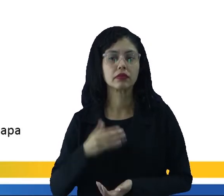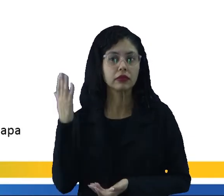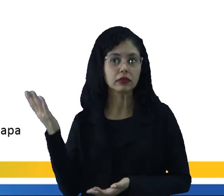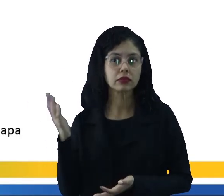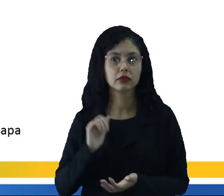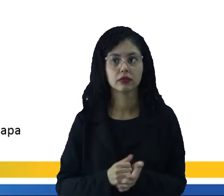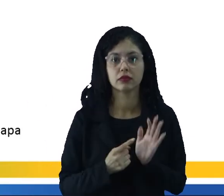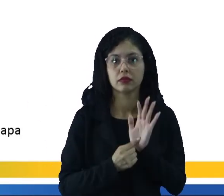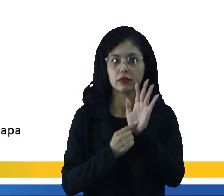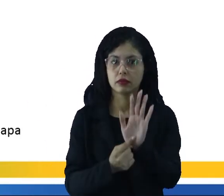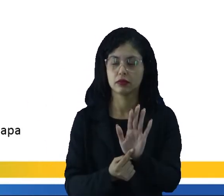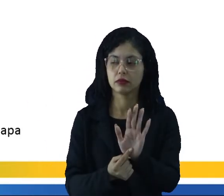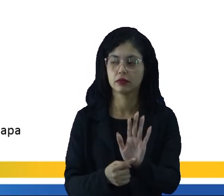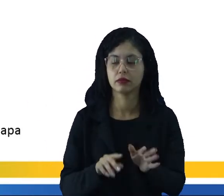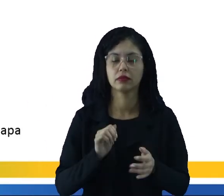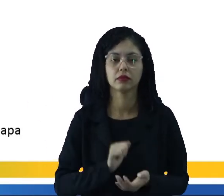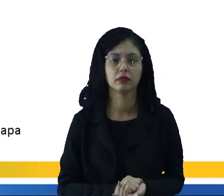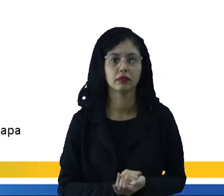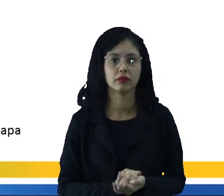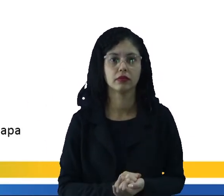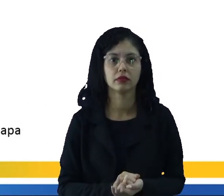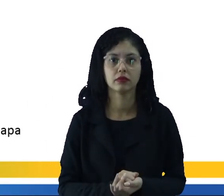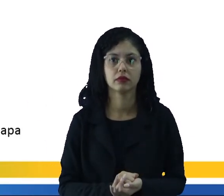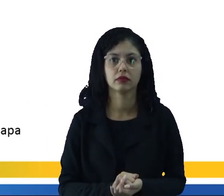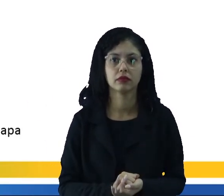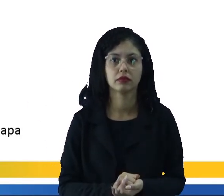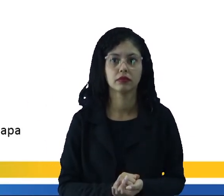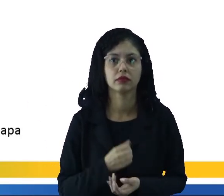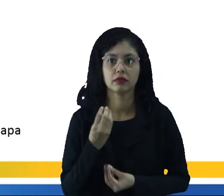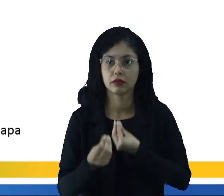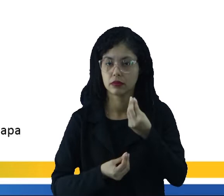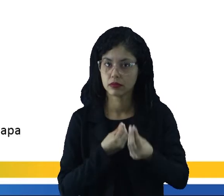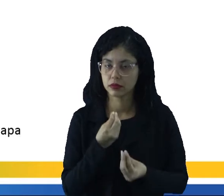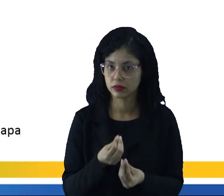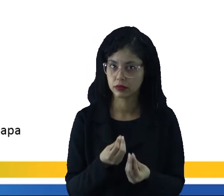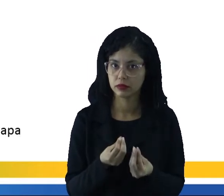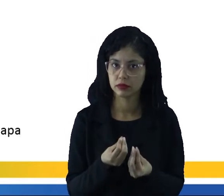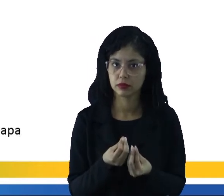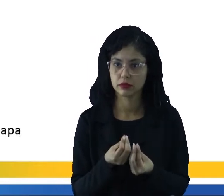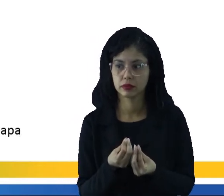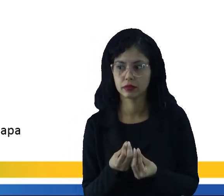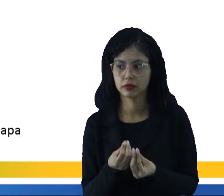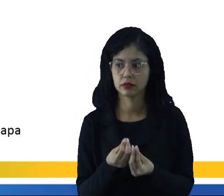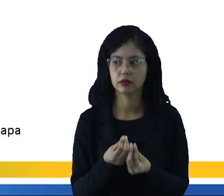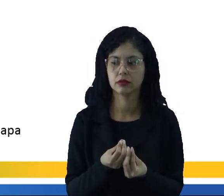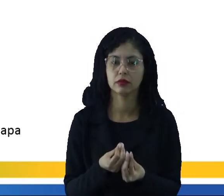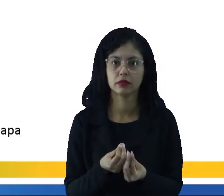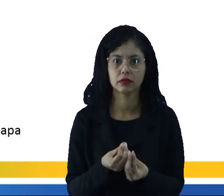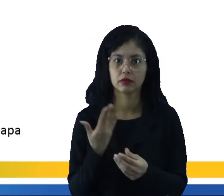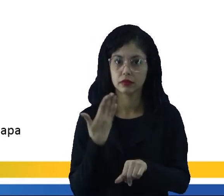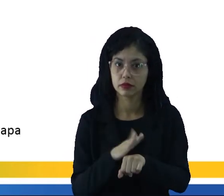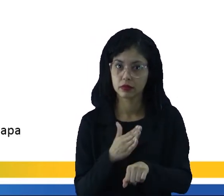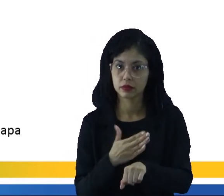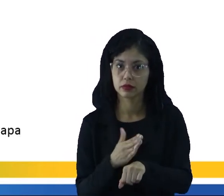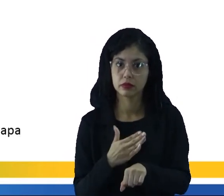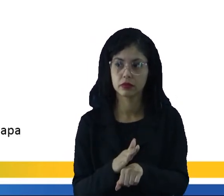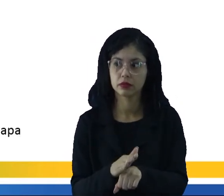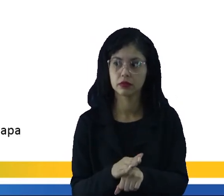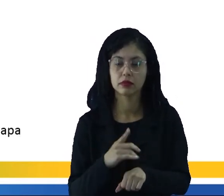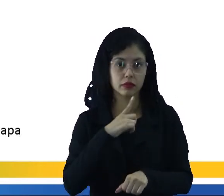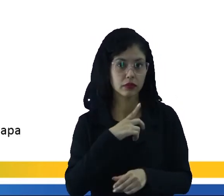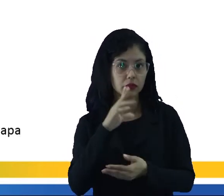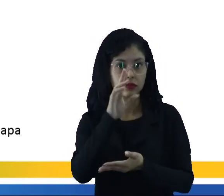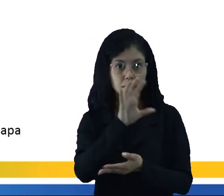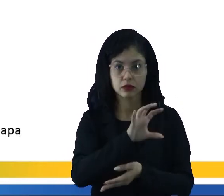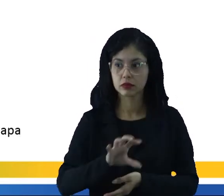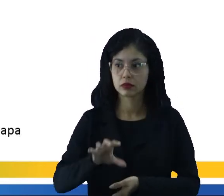E aí eu quero mostrar para vocês uma forma de como eu faço isso na prática. Então eu tenho um